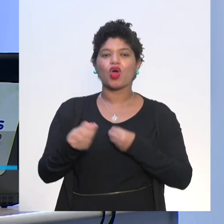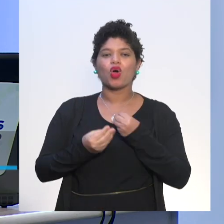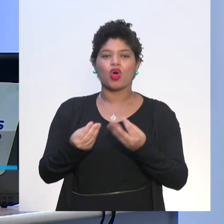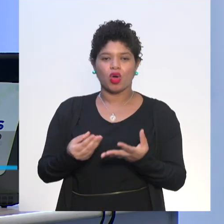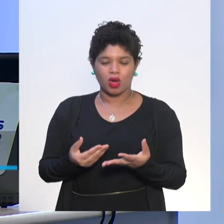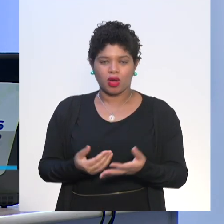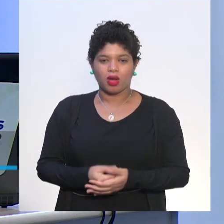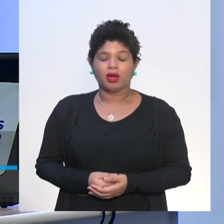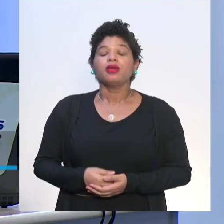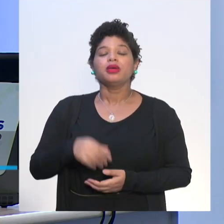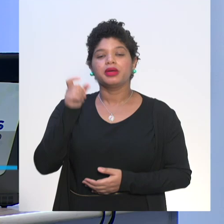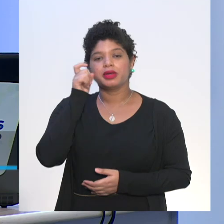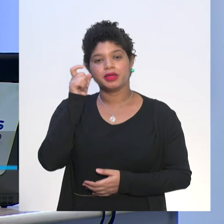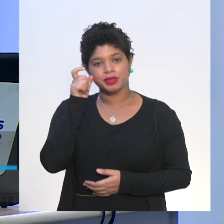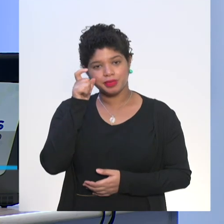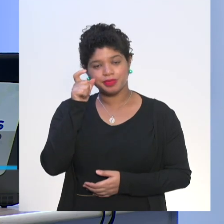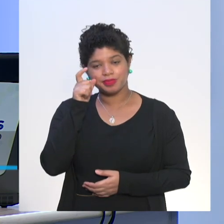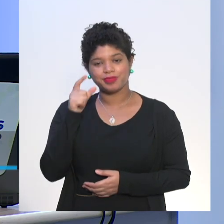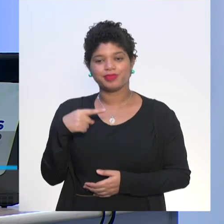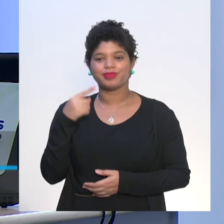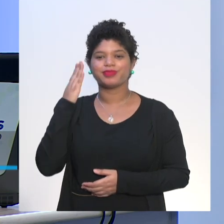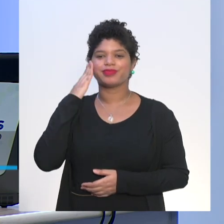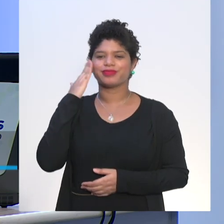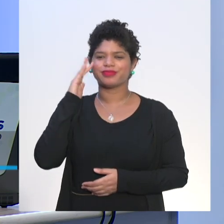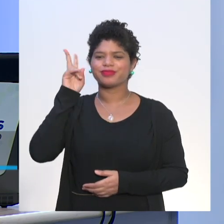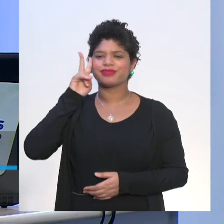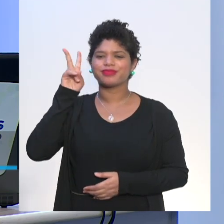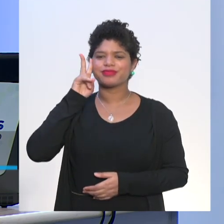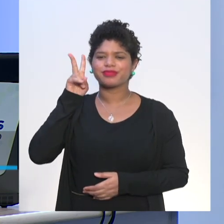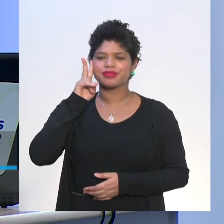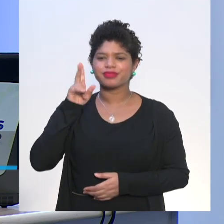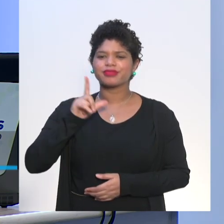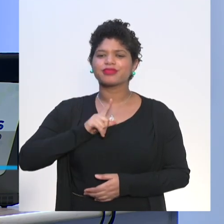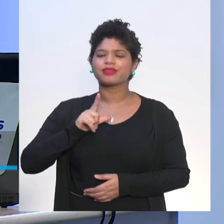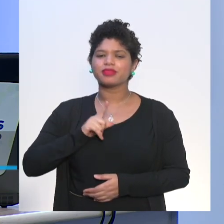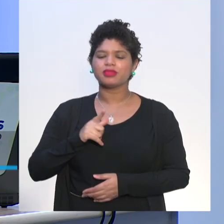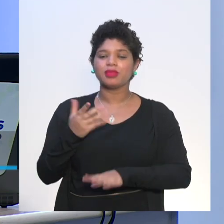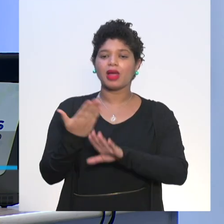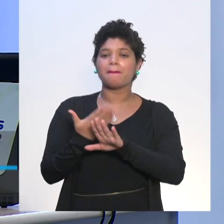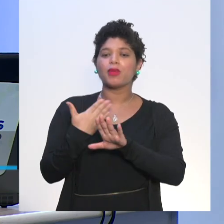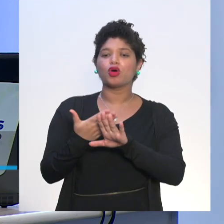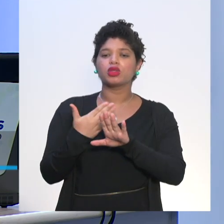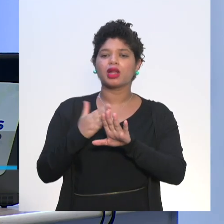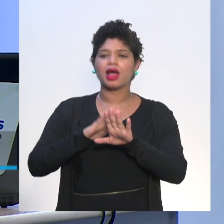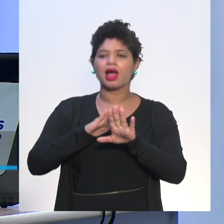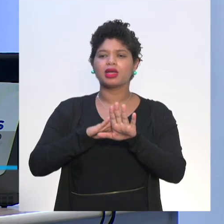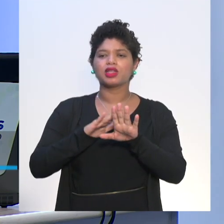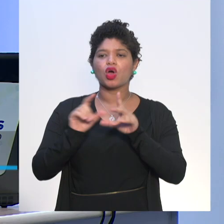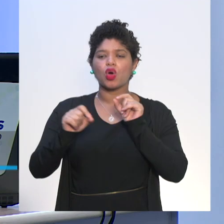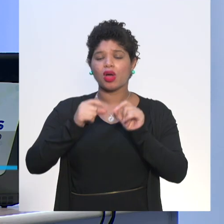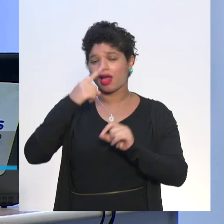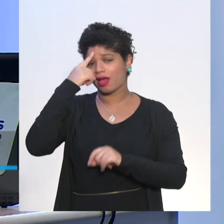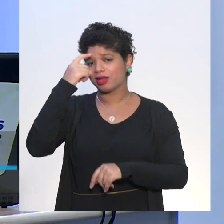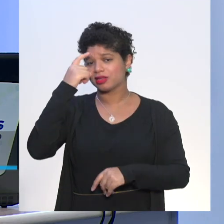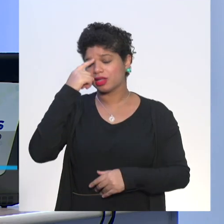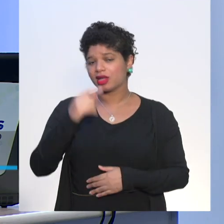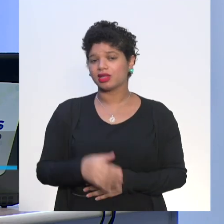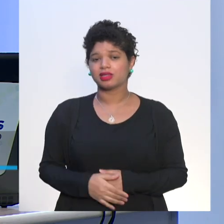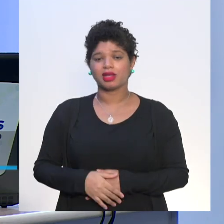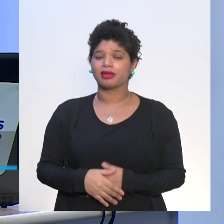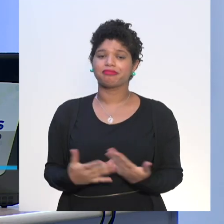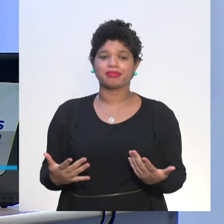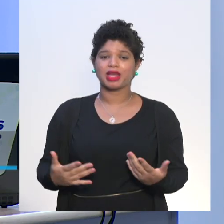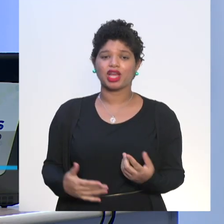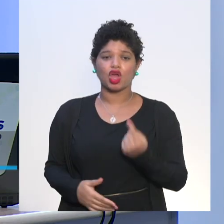é interessante a gente notar que essa história, ela tem, assim, por trás dela, a ideia de que só existe